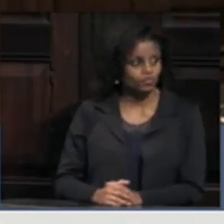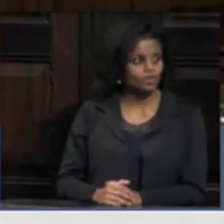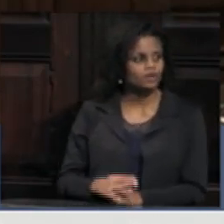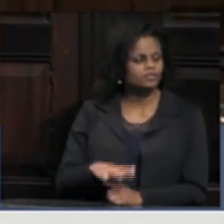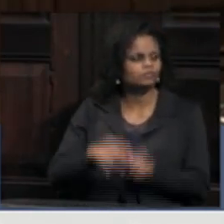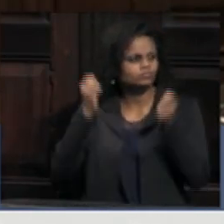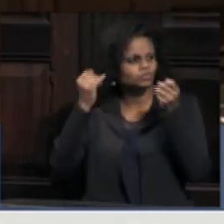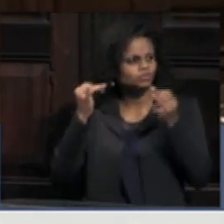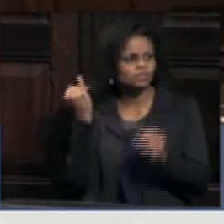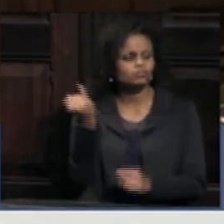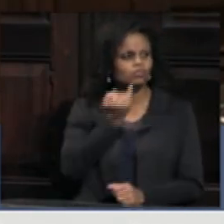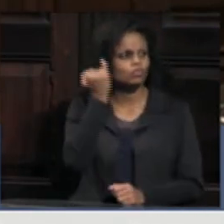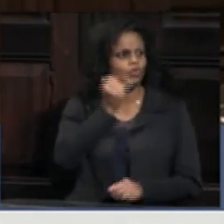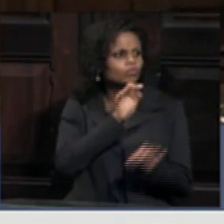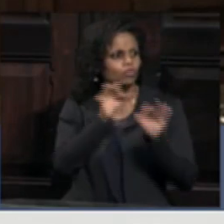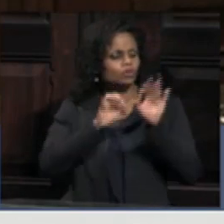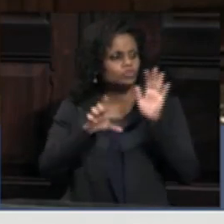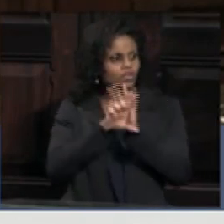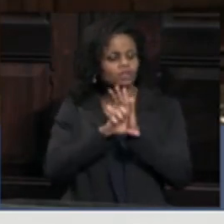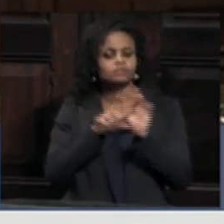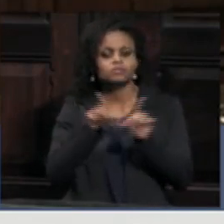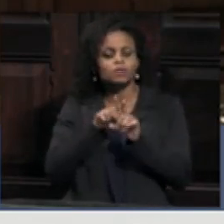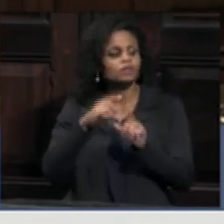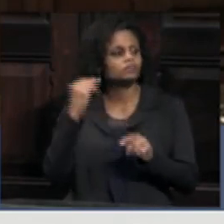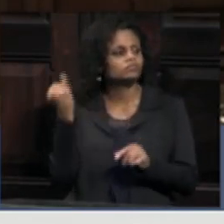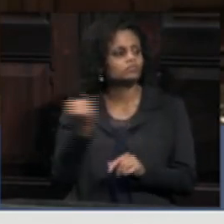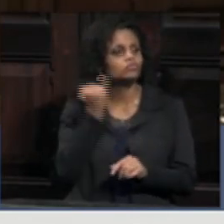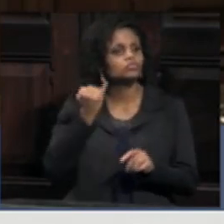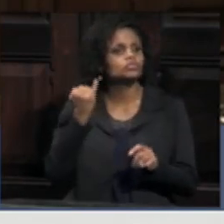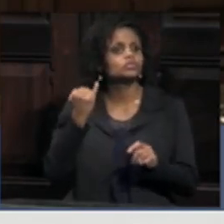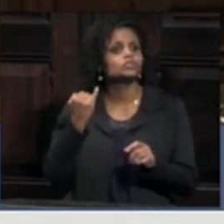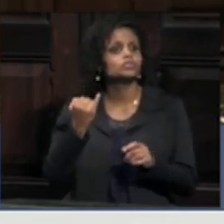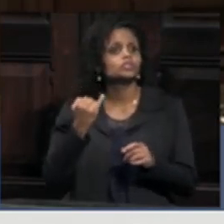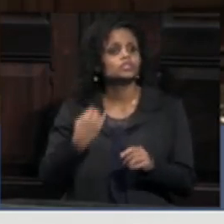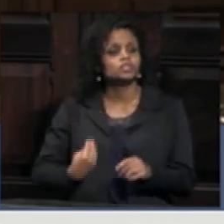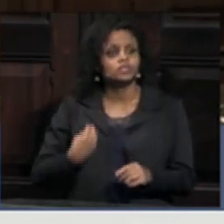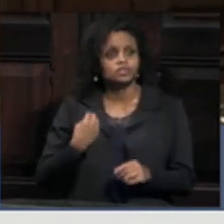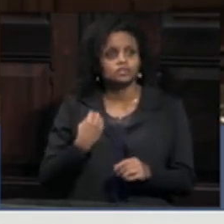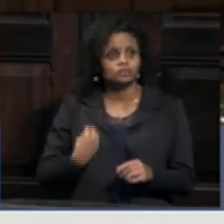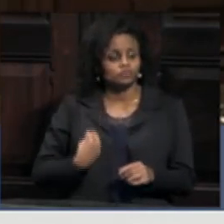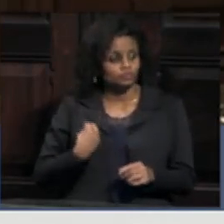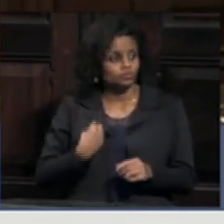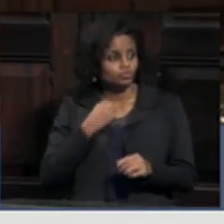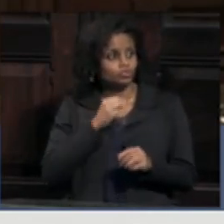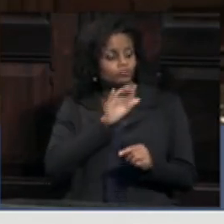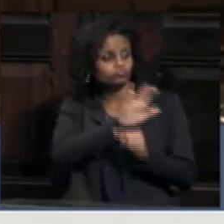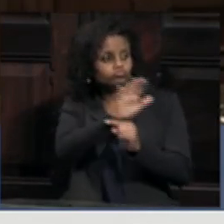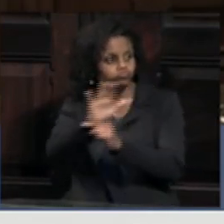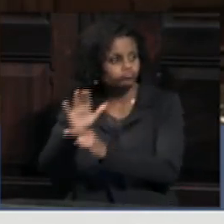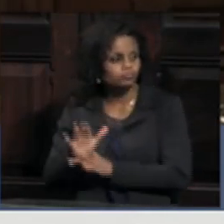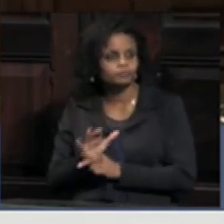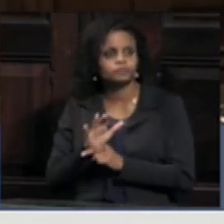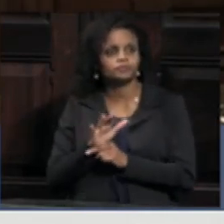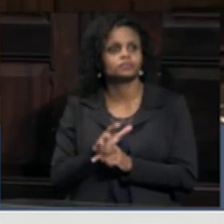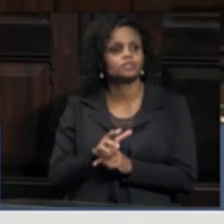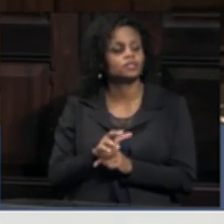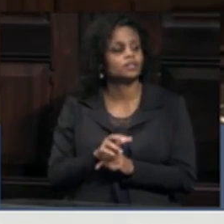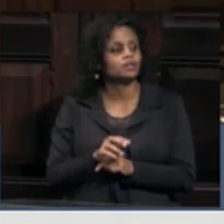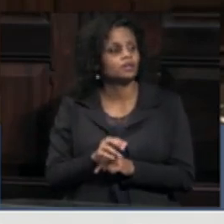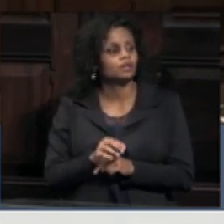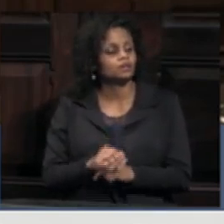falei aqui a necessidade de salvar vidas através do uso das insulinas